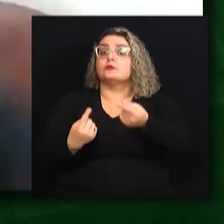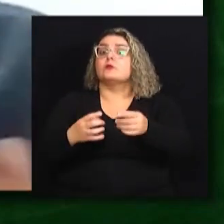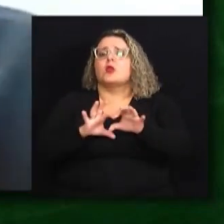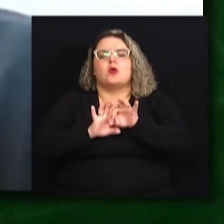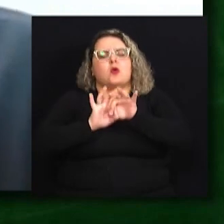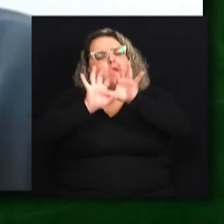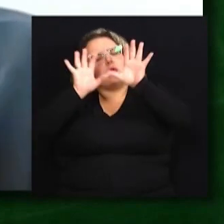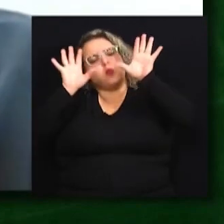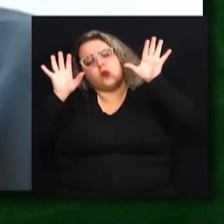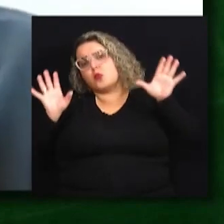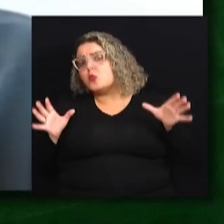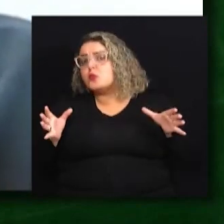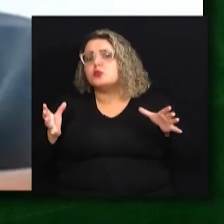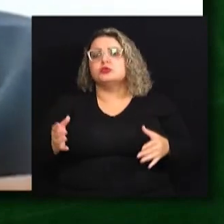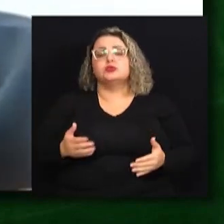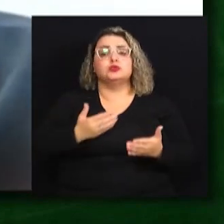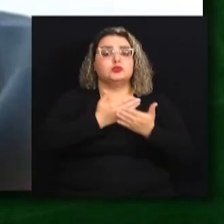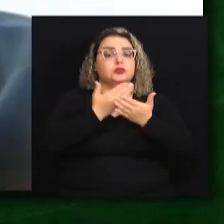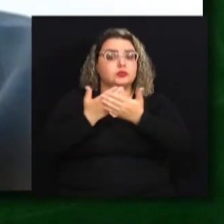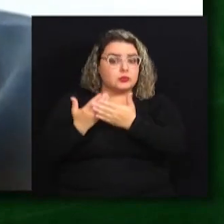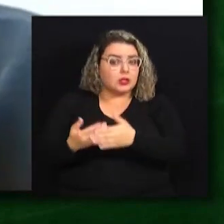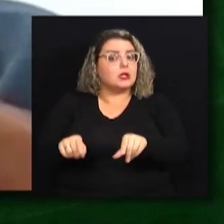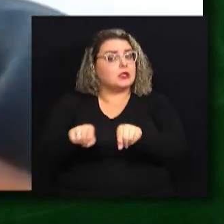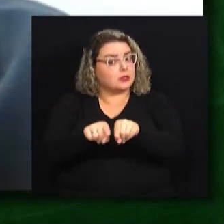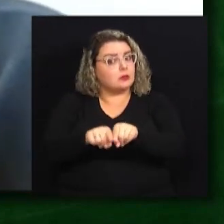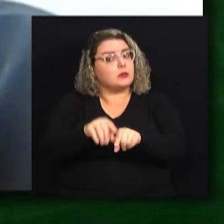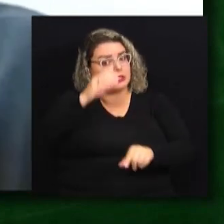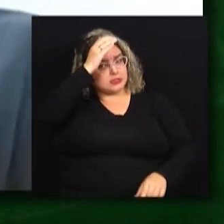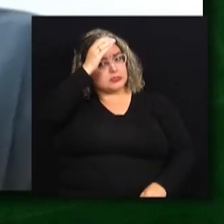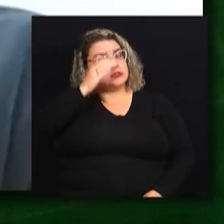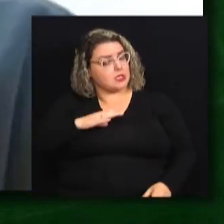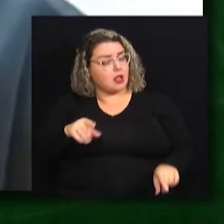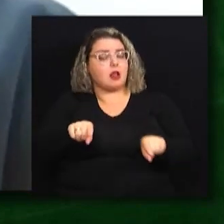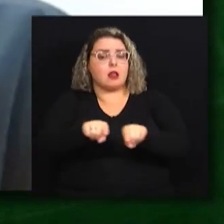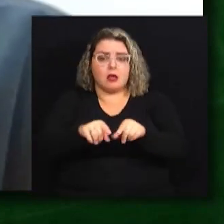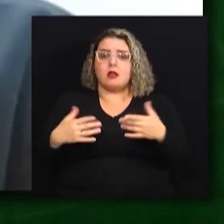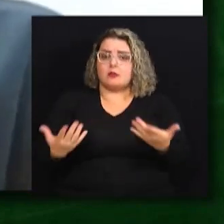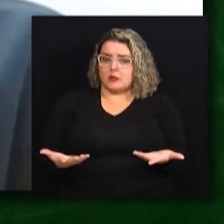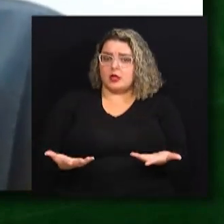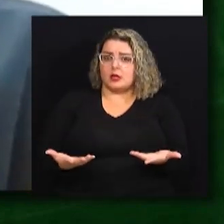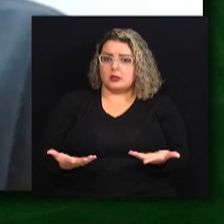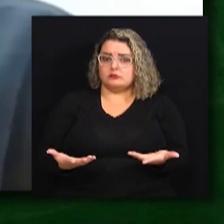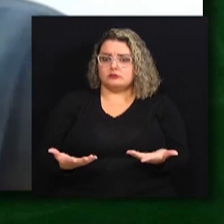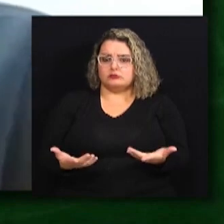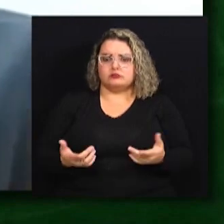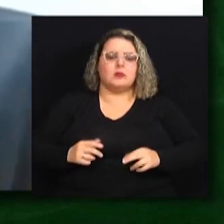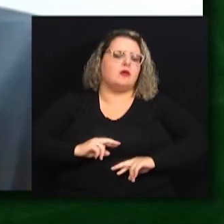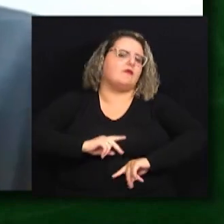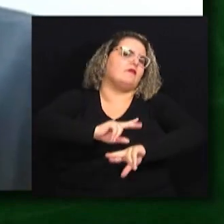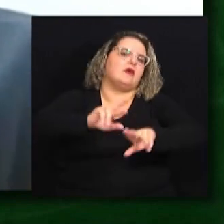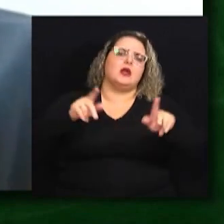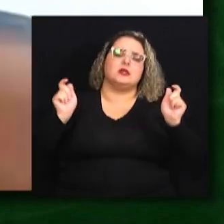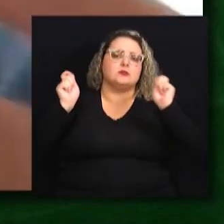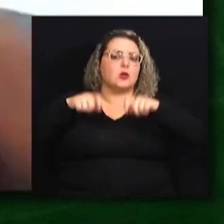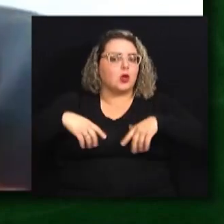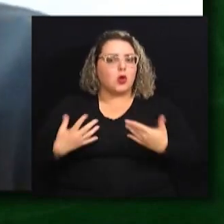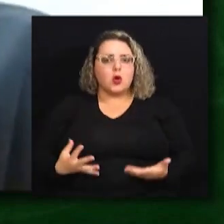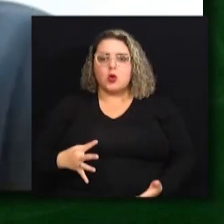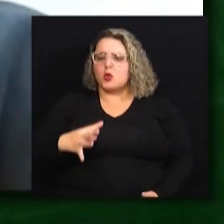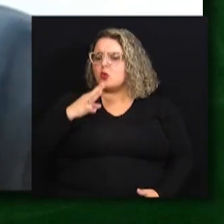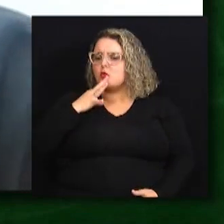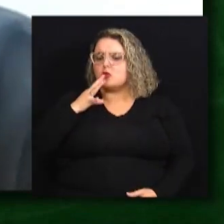desta vez, no sábado à noite, os visitantes vieram dispostos a mudar este cenário. Se bem que o primeiro